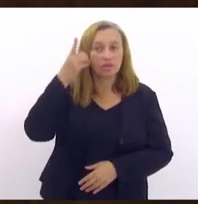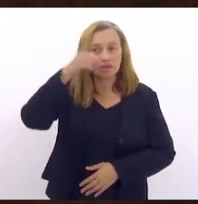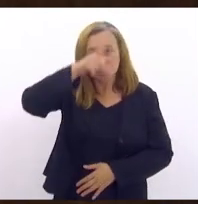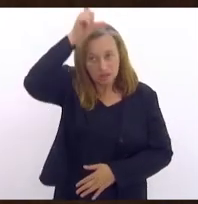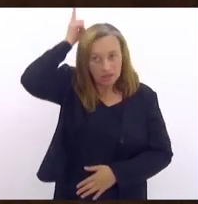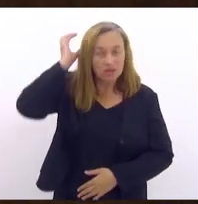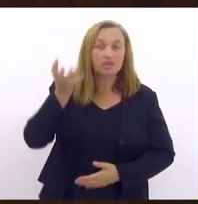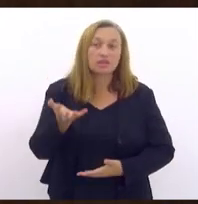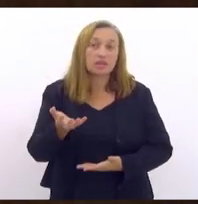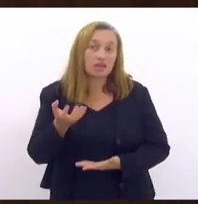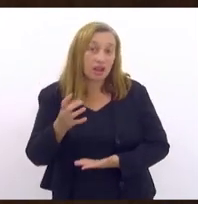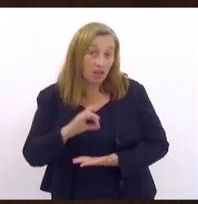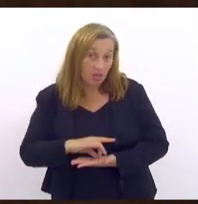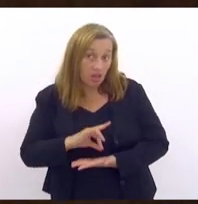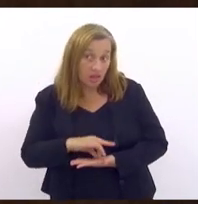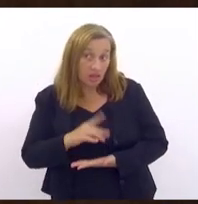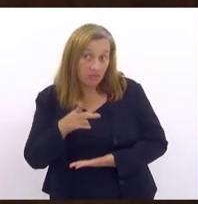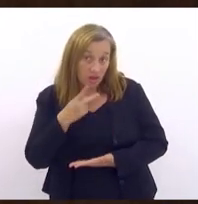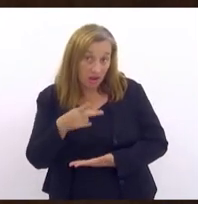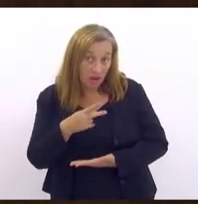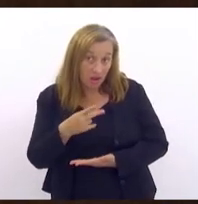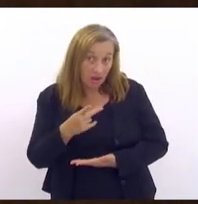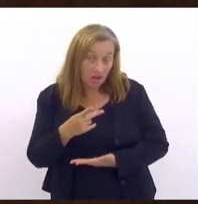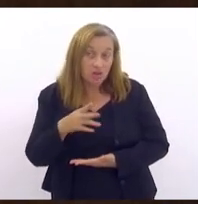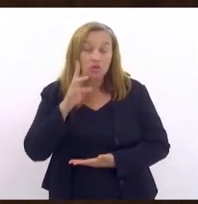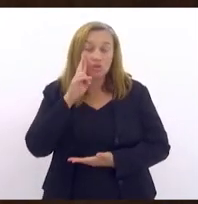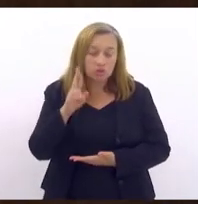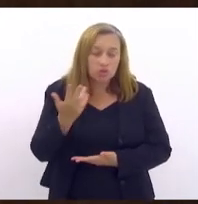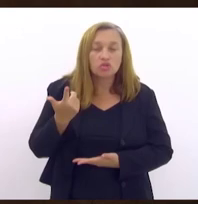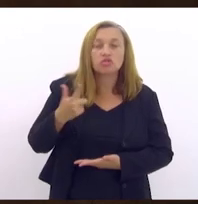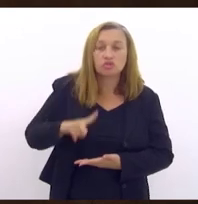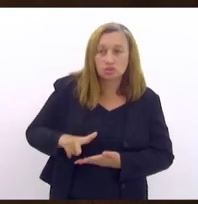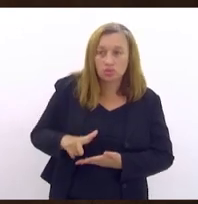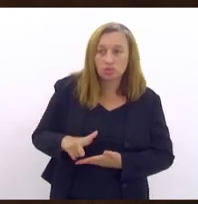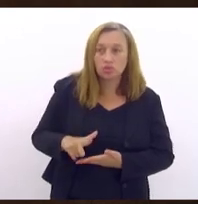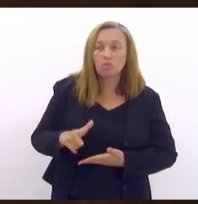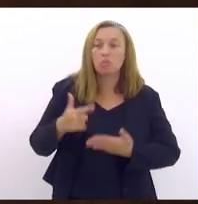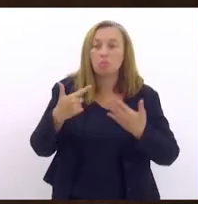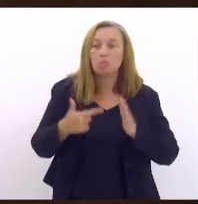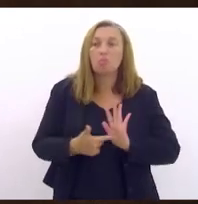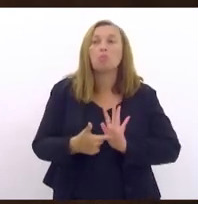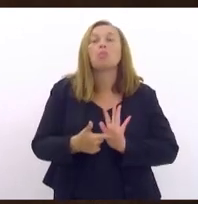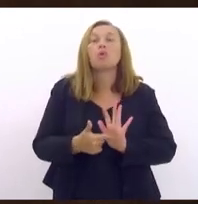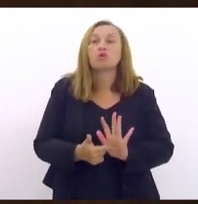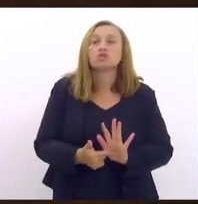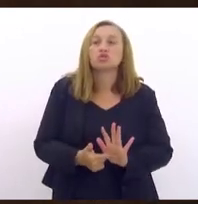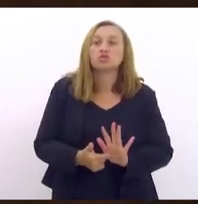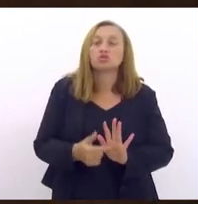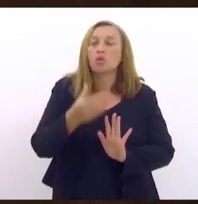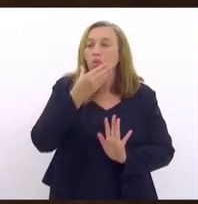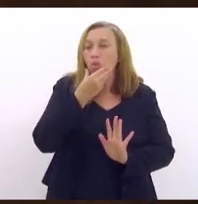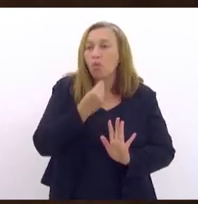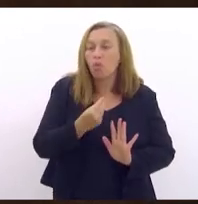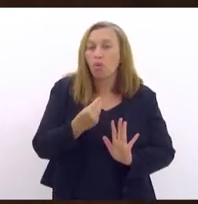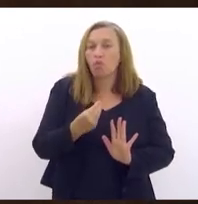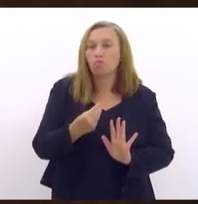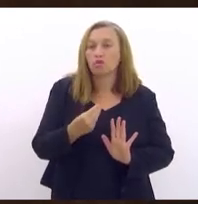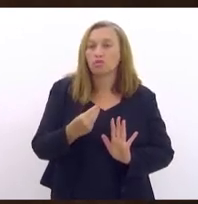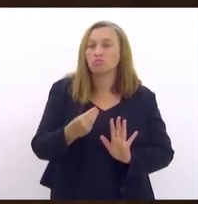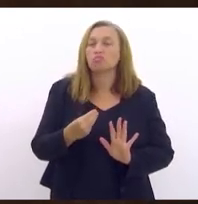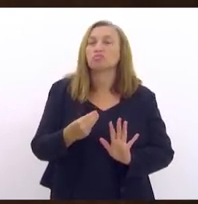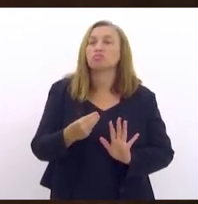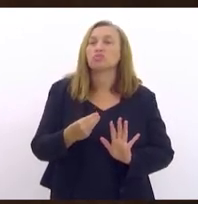na verdade, dizer que o senhor, mais uma vez, dá uma demonstração do homem público